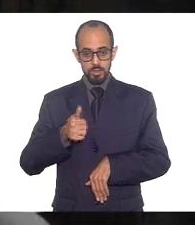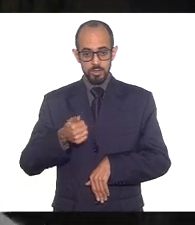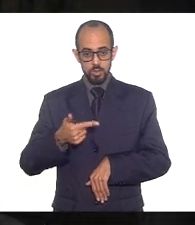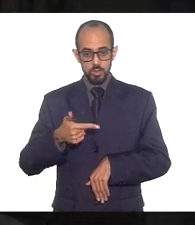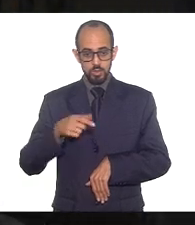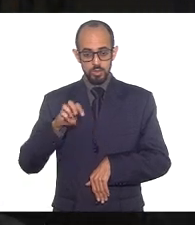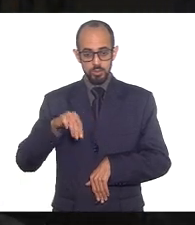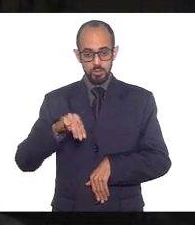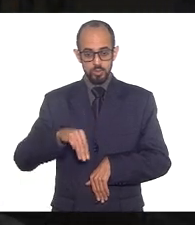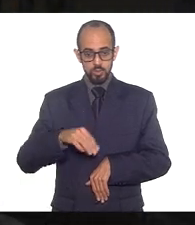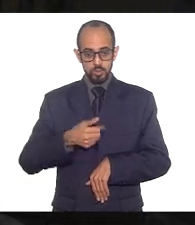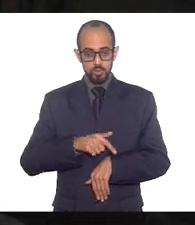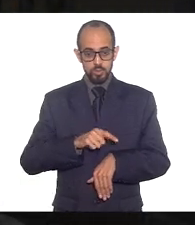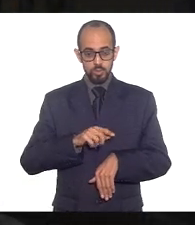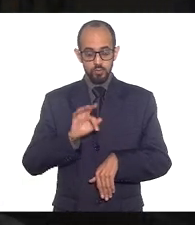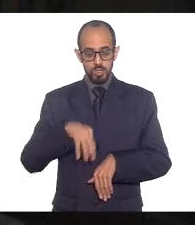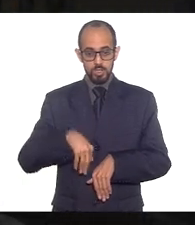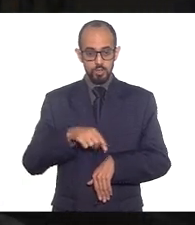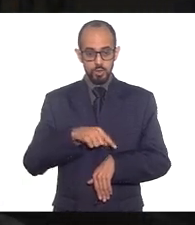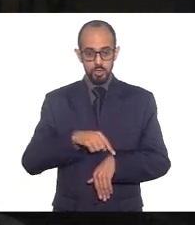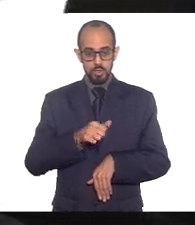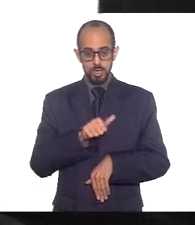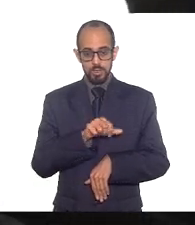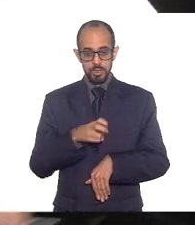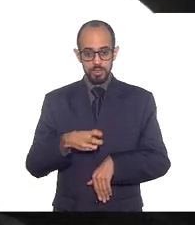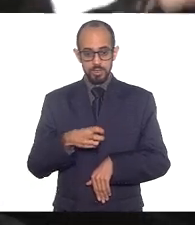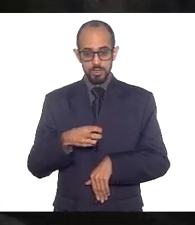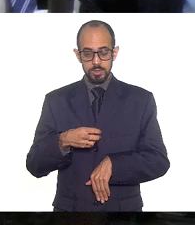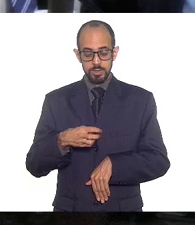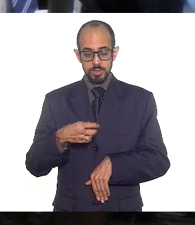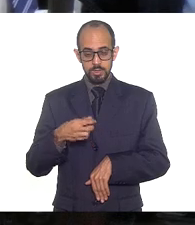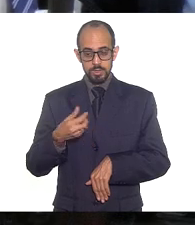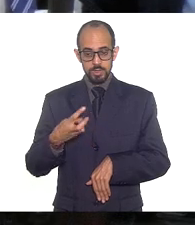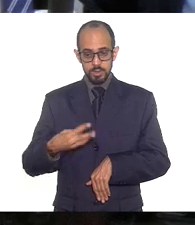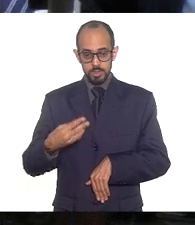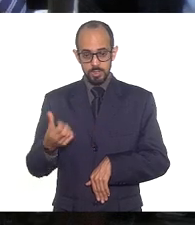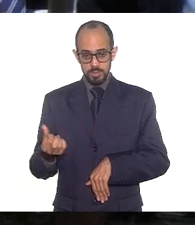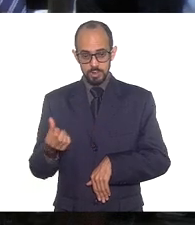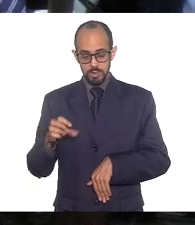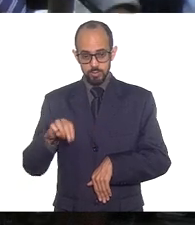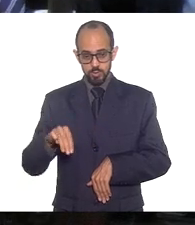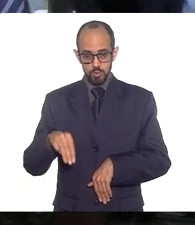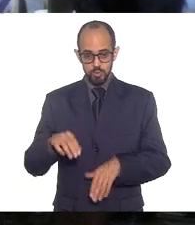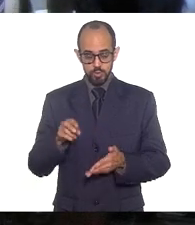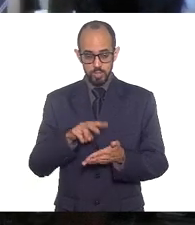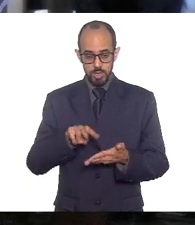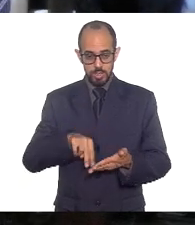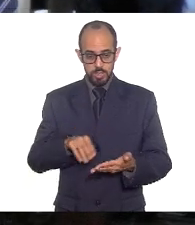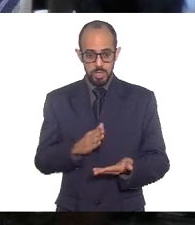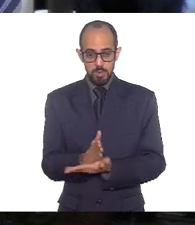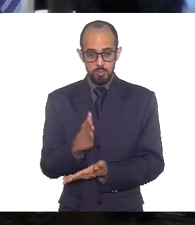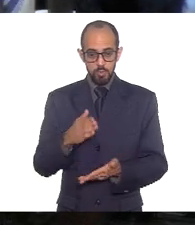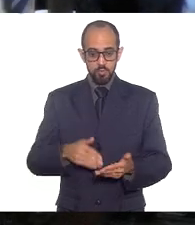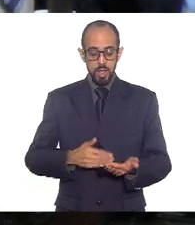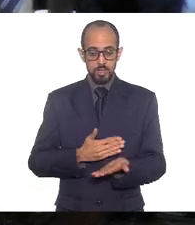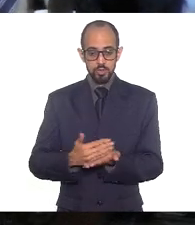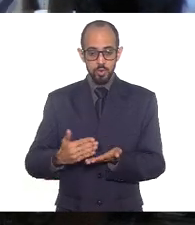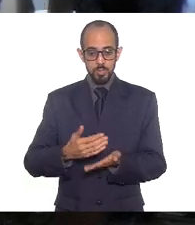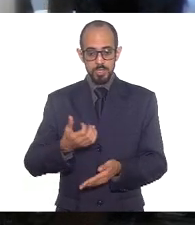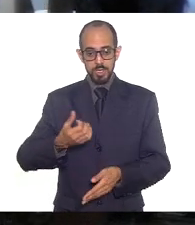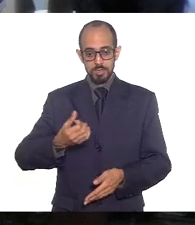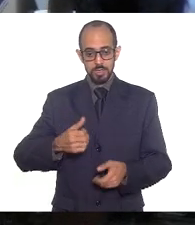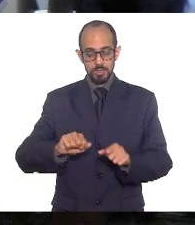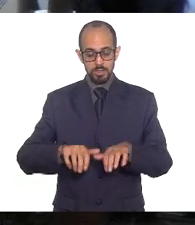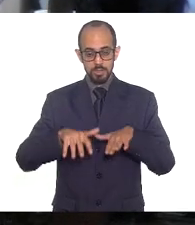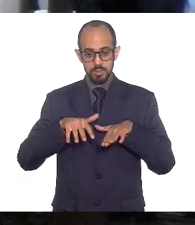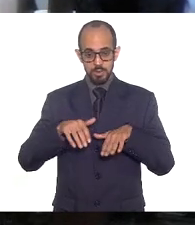encerrou seus 15:36 lida e aprovada a ata passa-se a ordem da 6ª sessão ordinária do